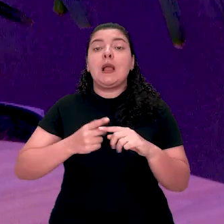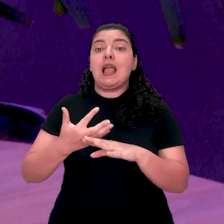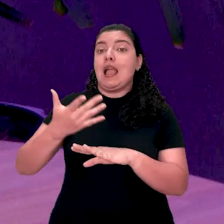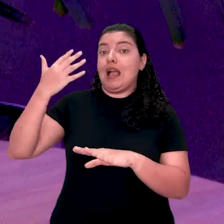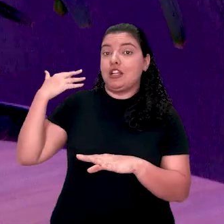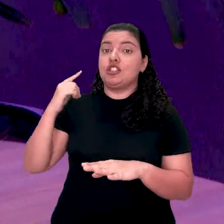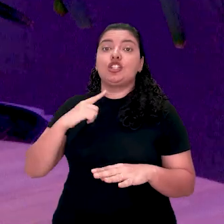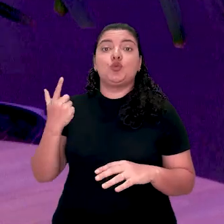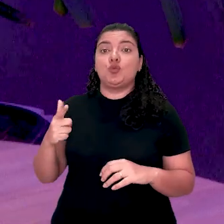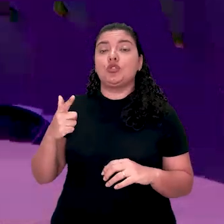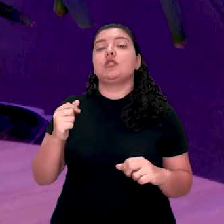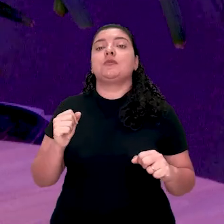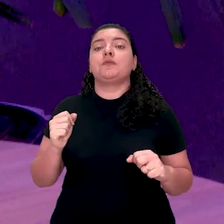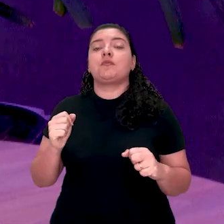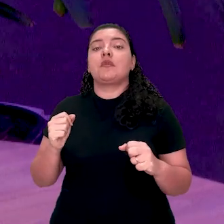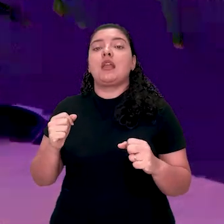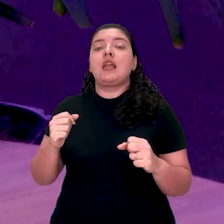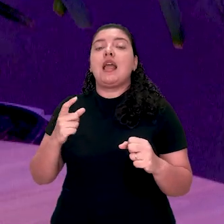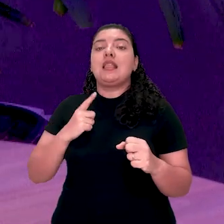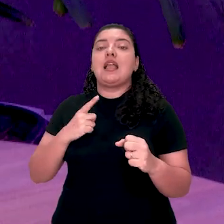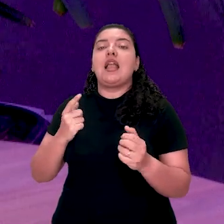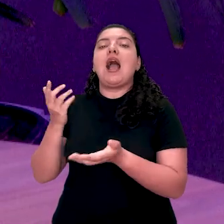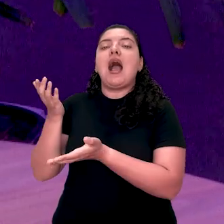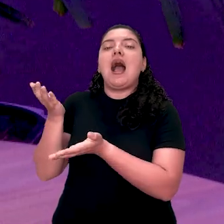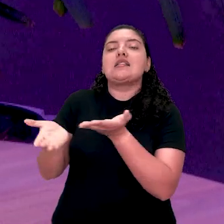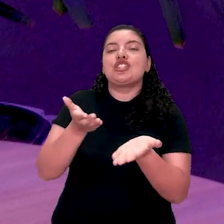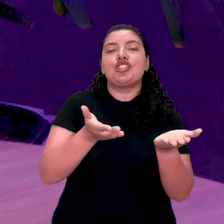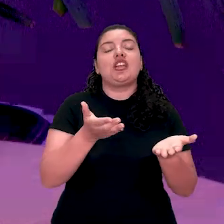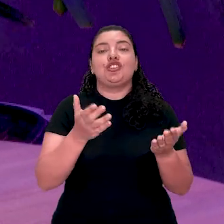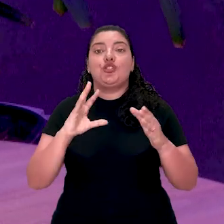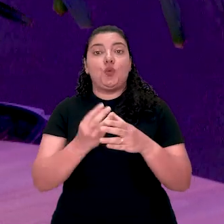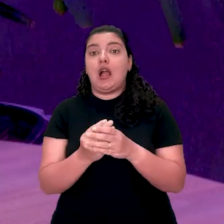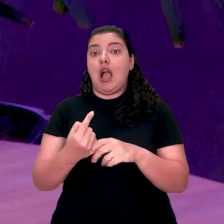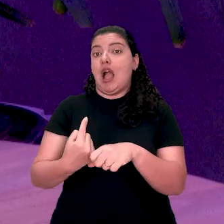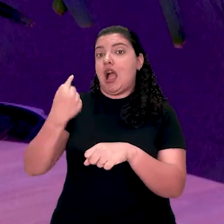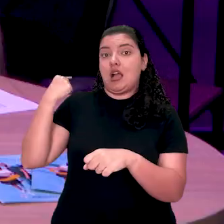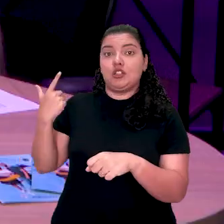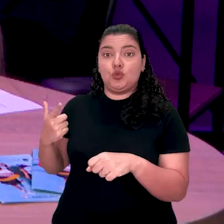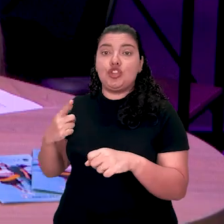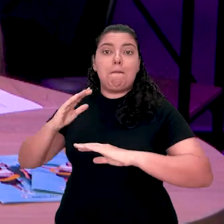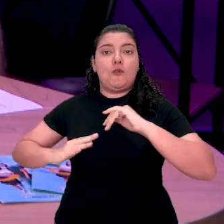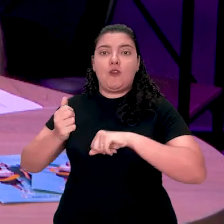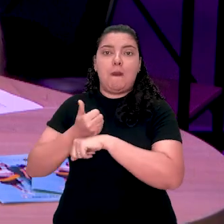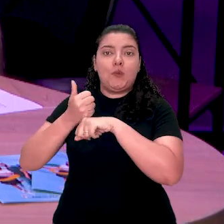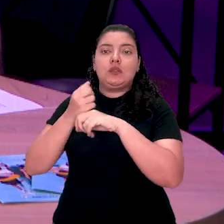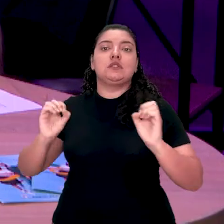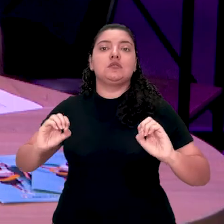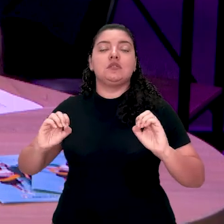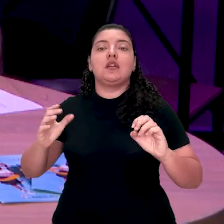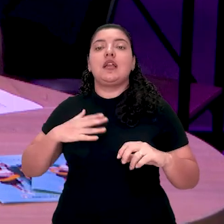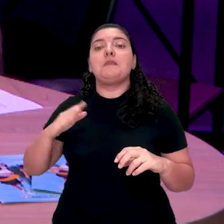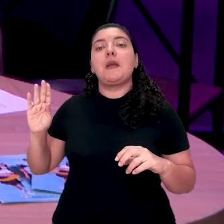naquela época a gente não tinha o assistente de inclusão que a gente tem hoje. A gente não tinha o profissional de apoio. O profissional de apoio era a